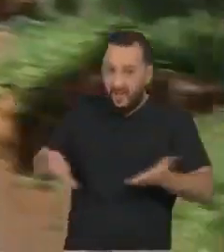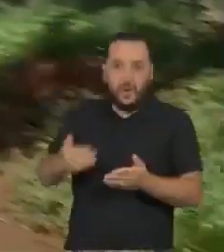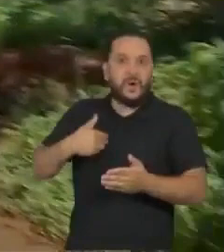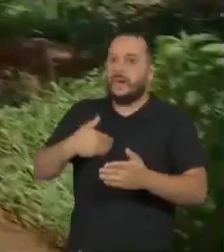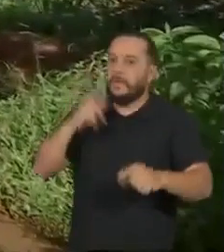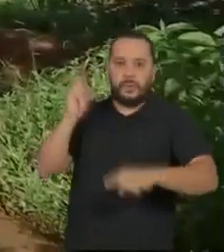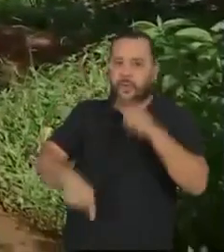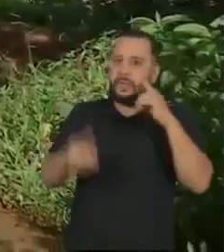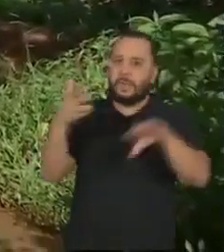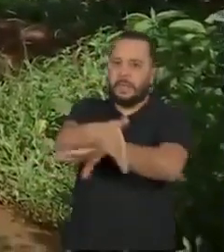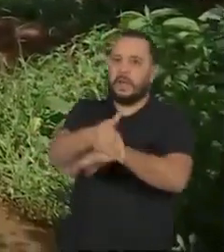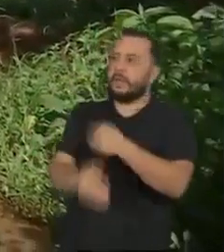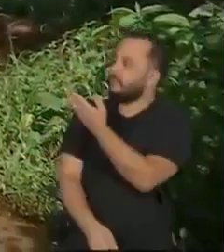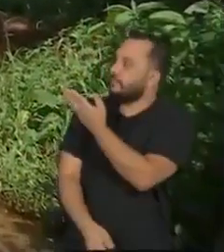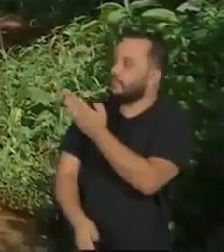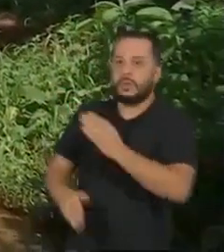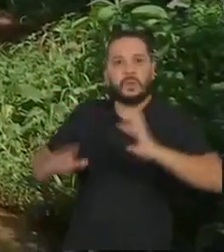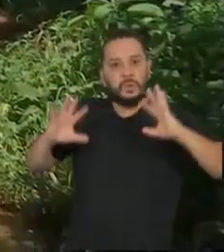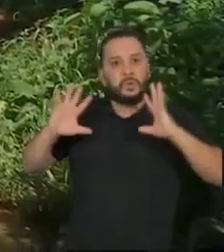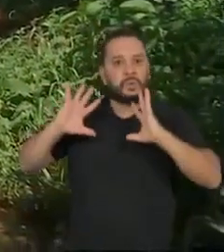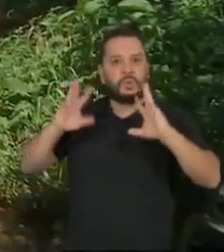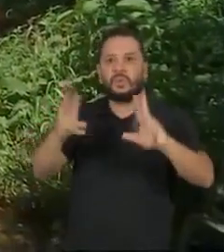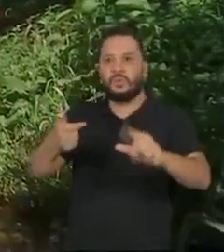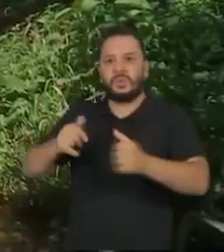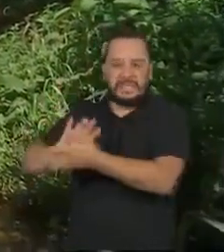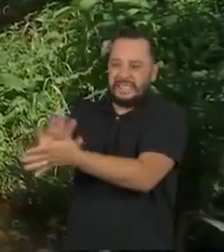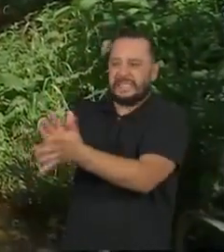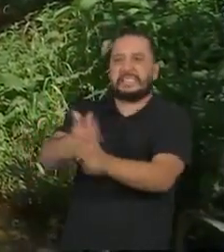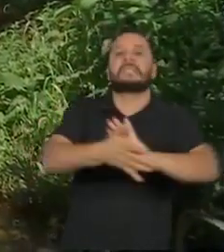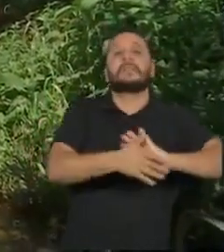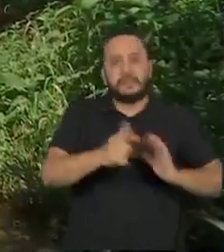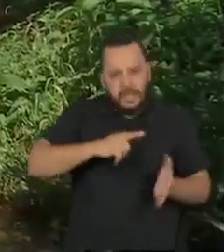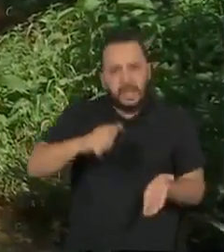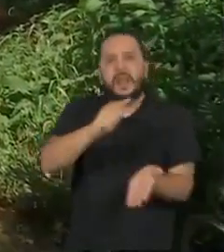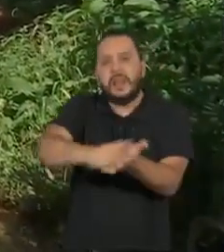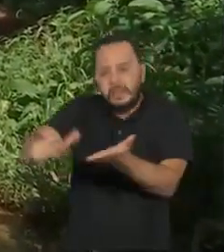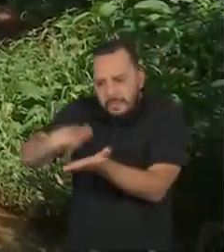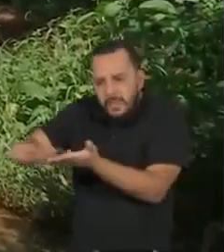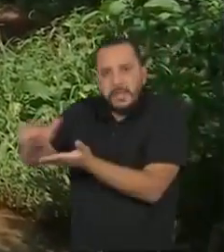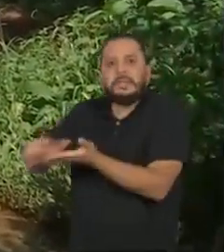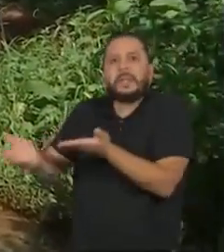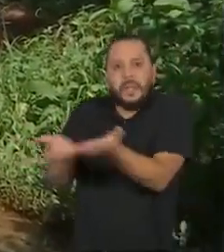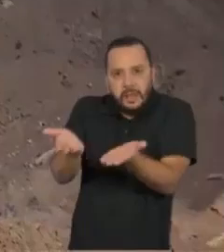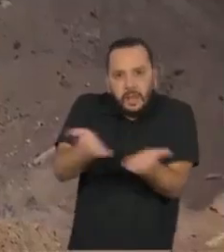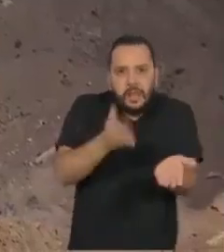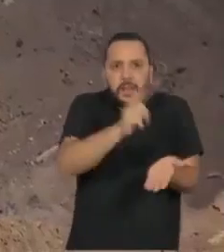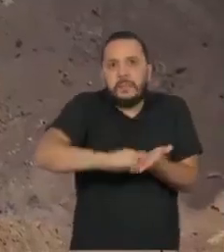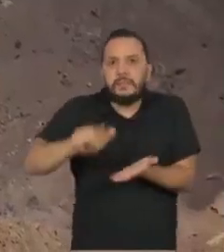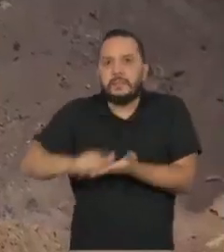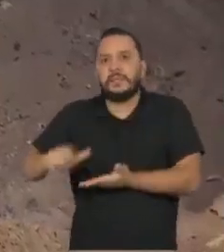pode passar. Toda a área atingida pela lama ainda recebe trabalhos de limpeza.